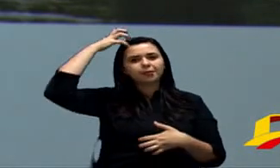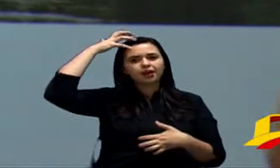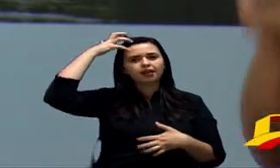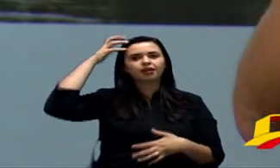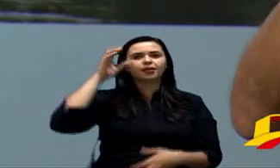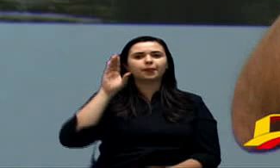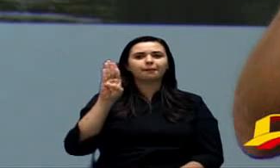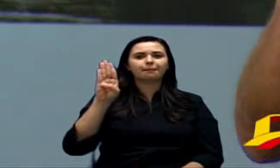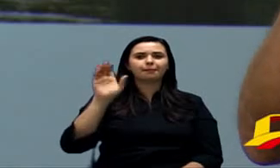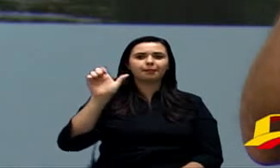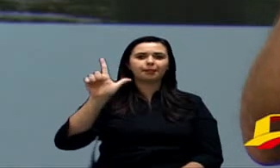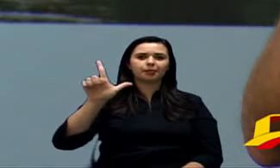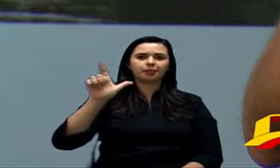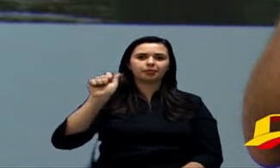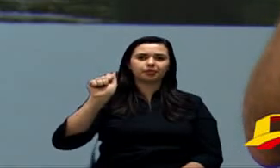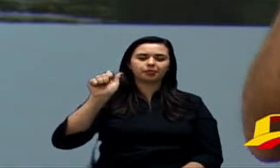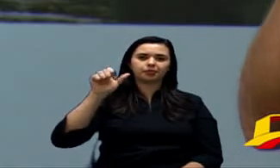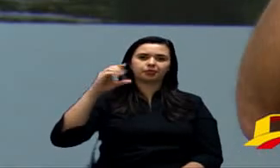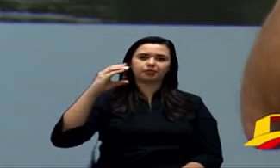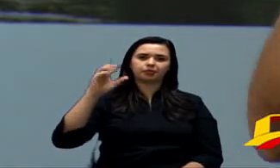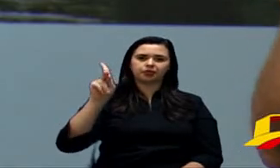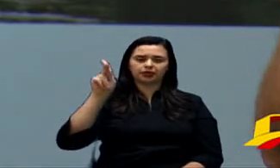processo.